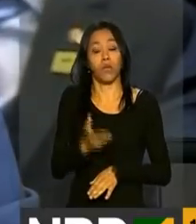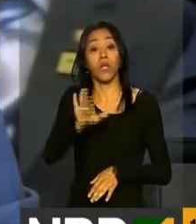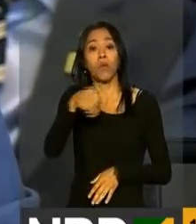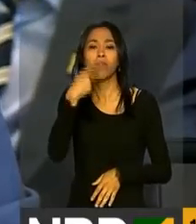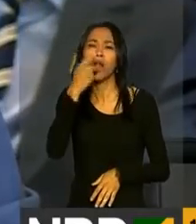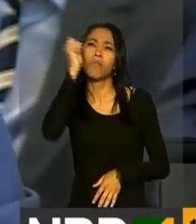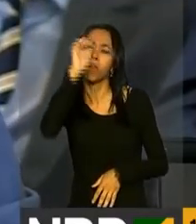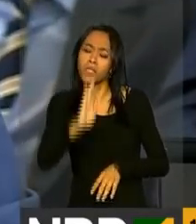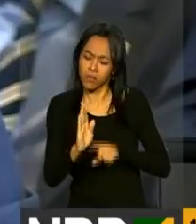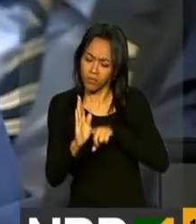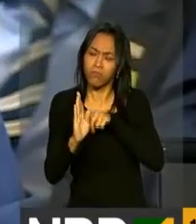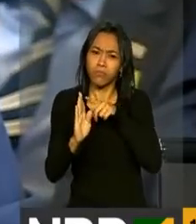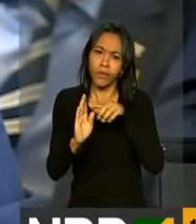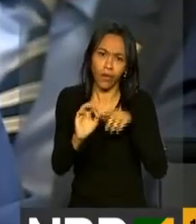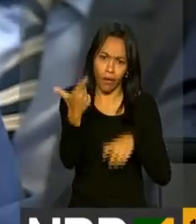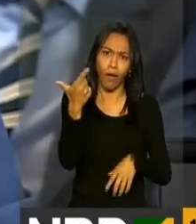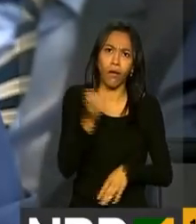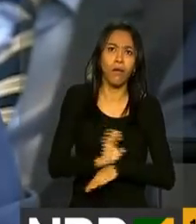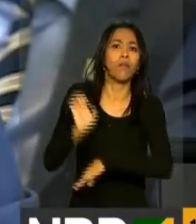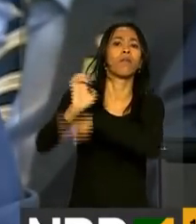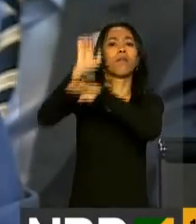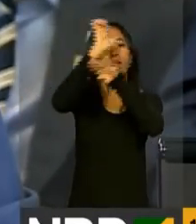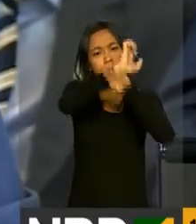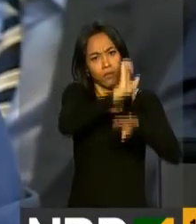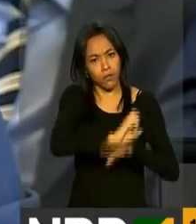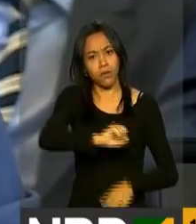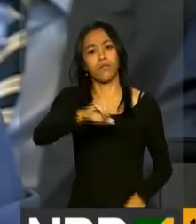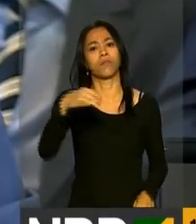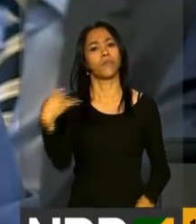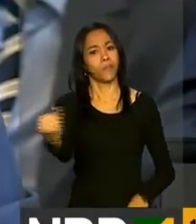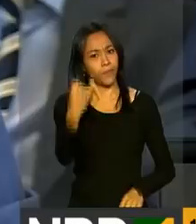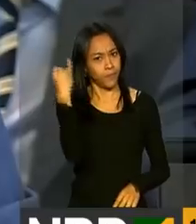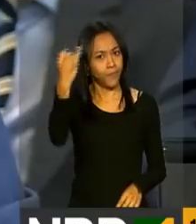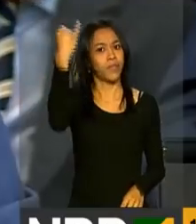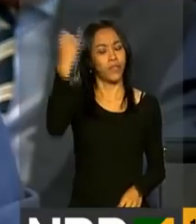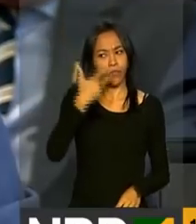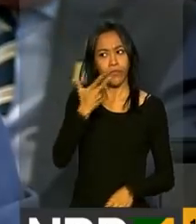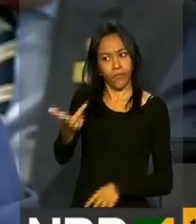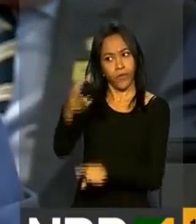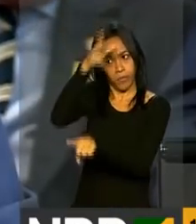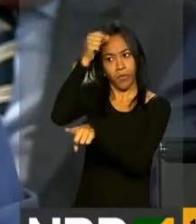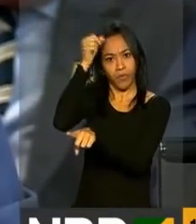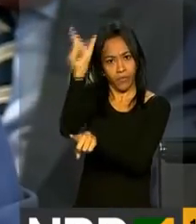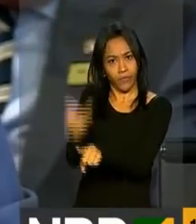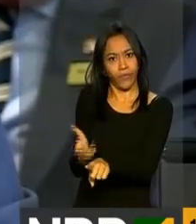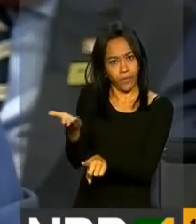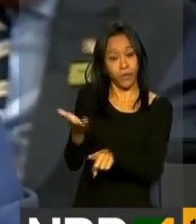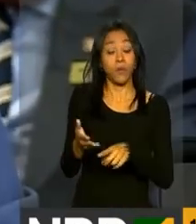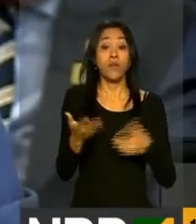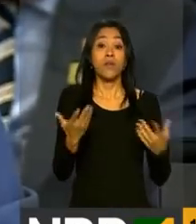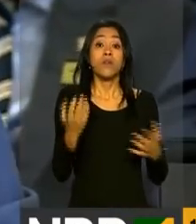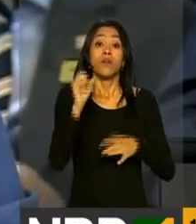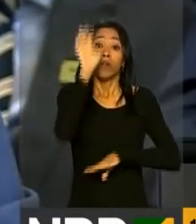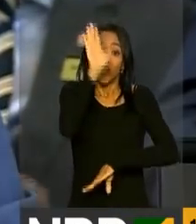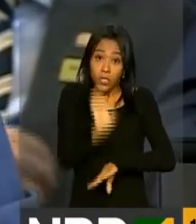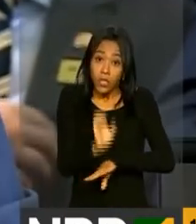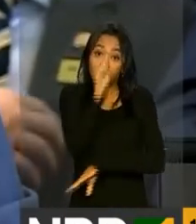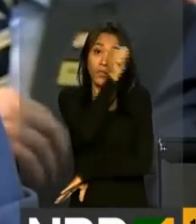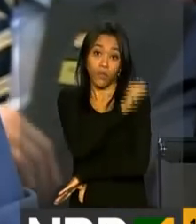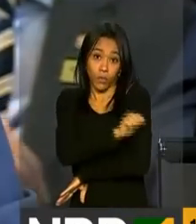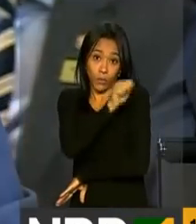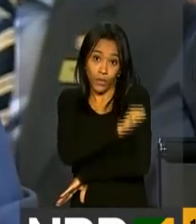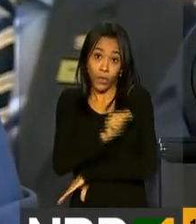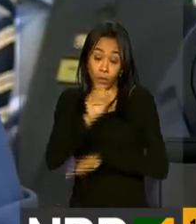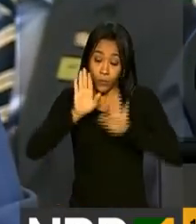brasil claro que todos os estados têm importância o prefeito revela mas o estado do rio de janeiro e particularmente